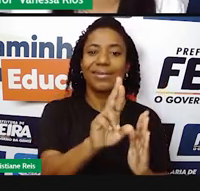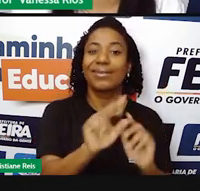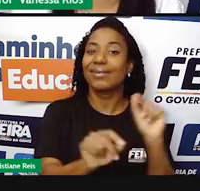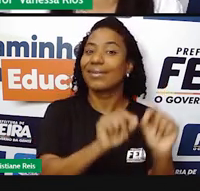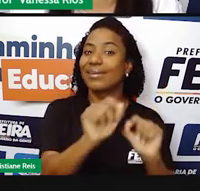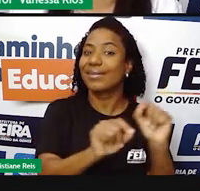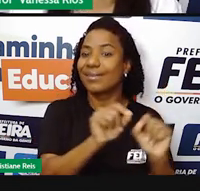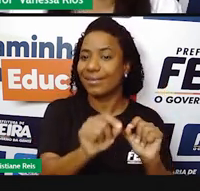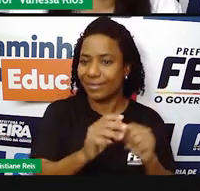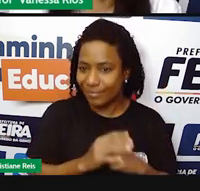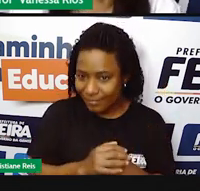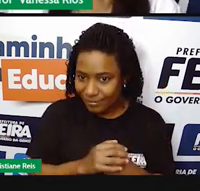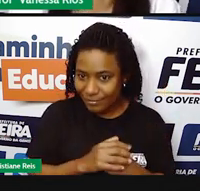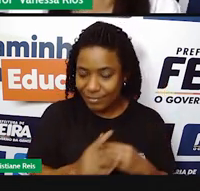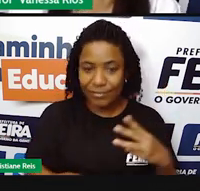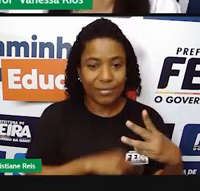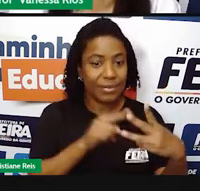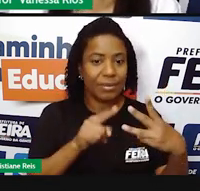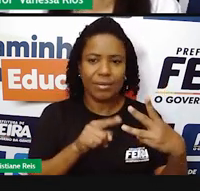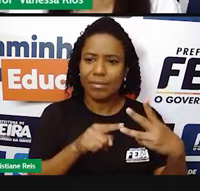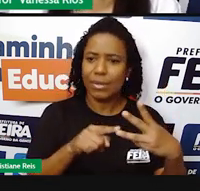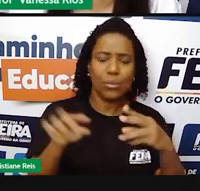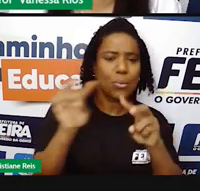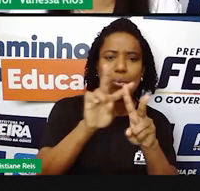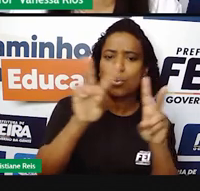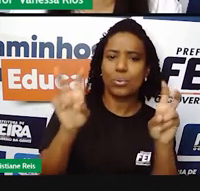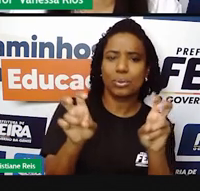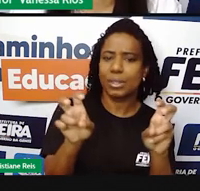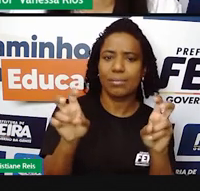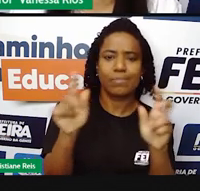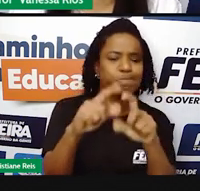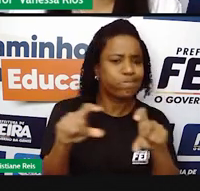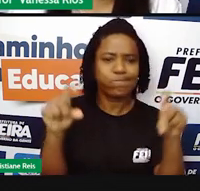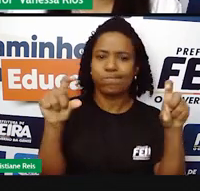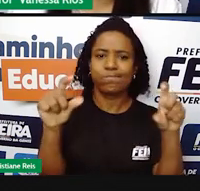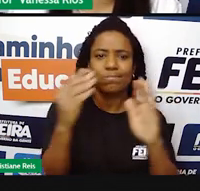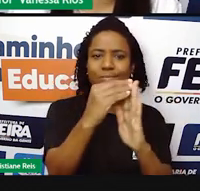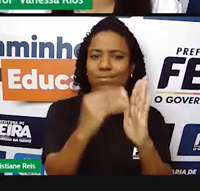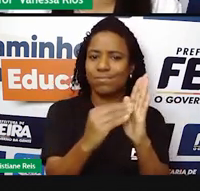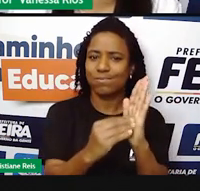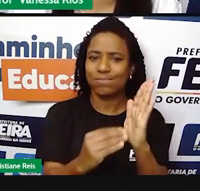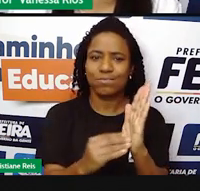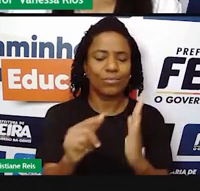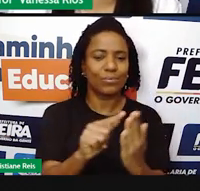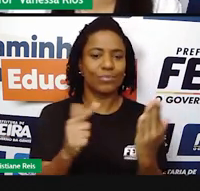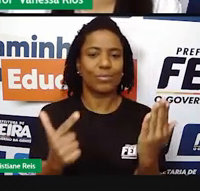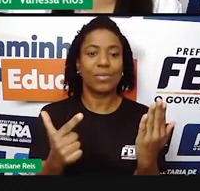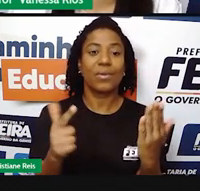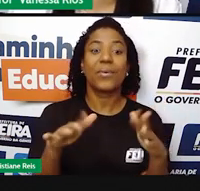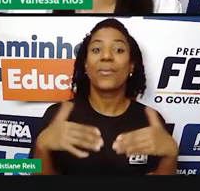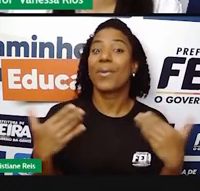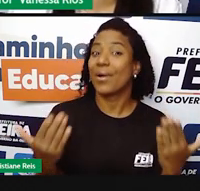Quais são os temas abordados, não é, por esse gênero textual?